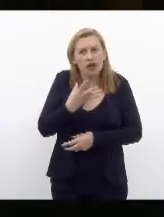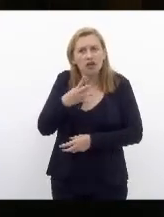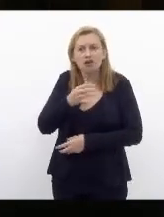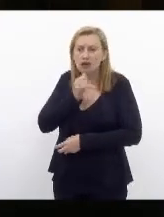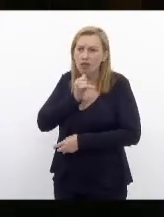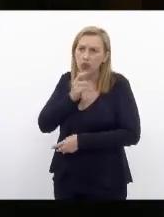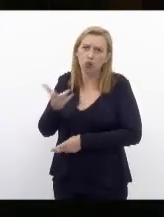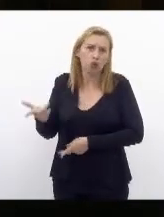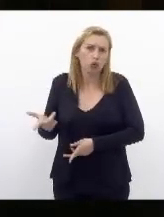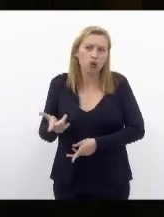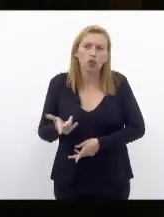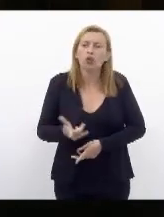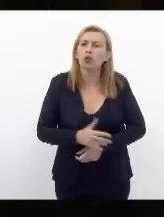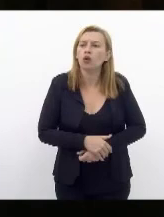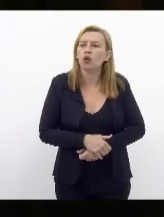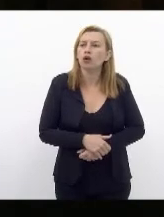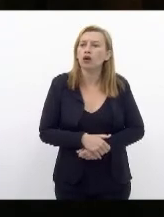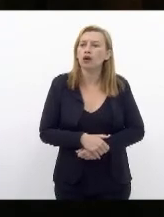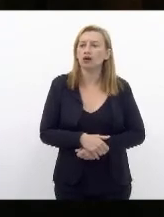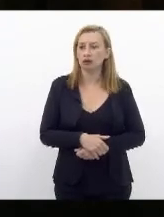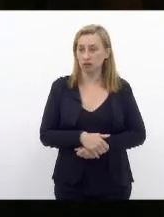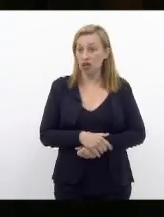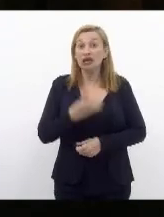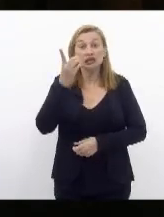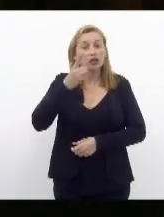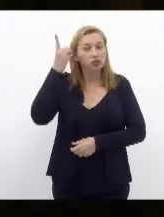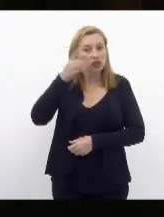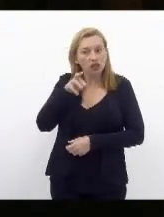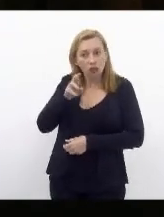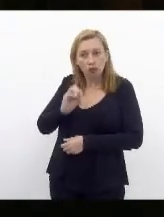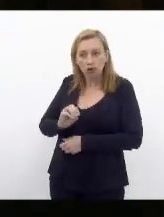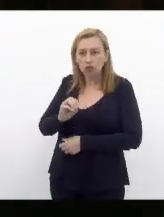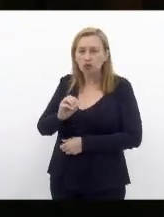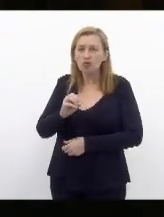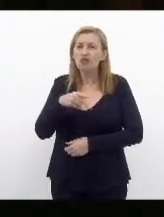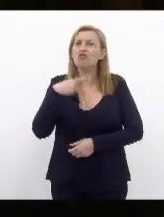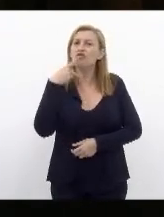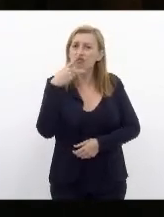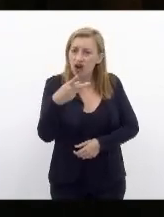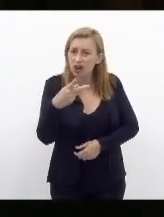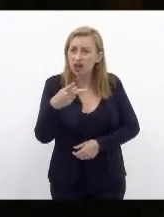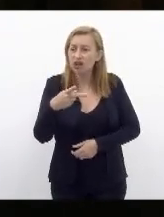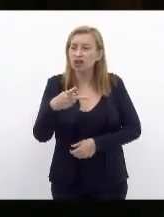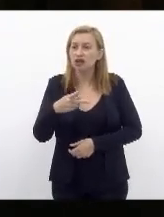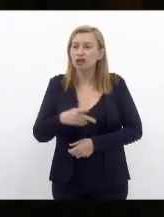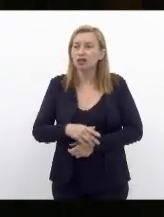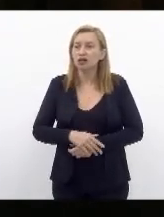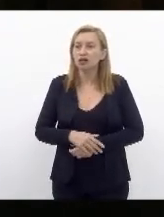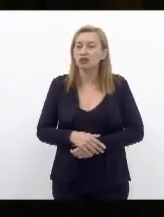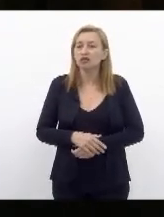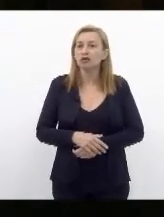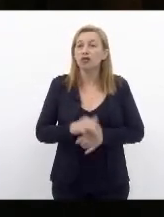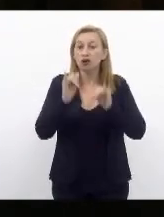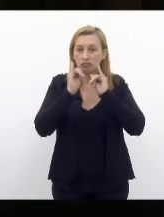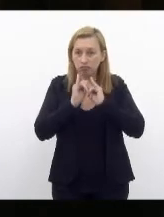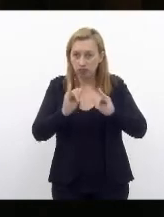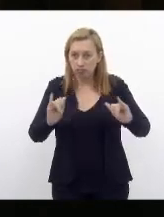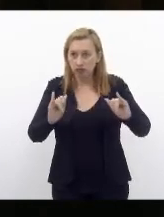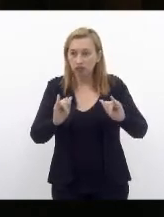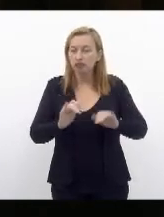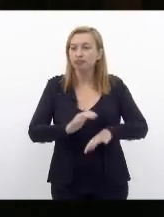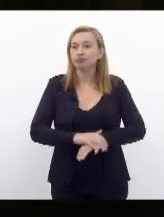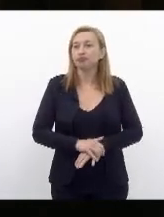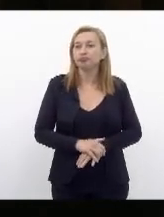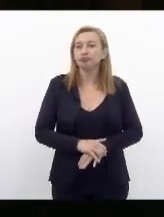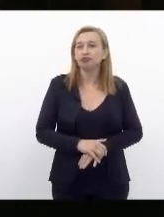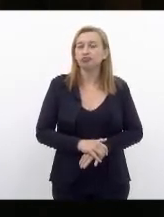exemplo, que o deputado Bruno Dauari cita algo que foi publicado